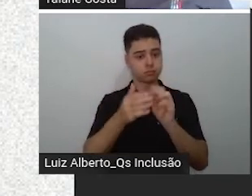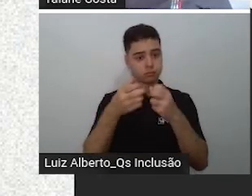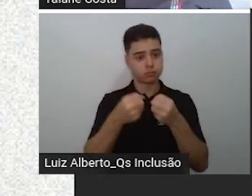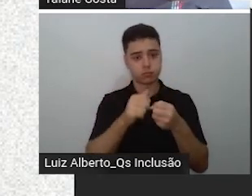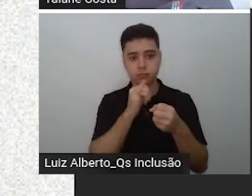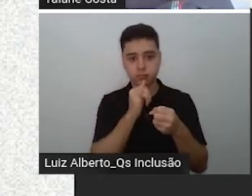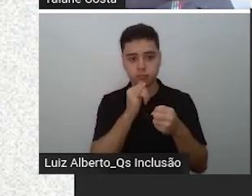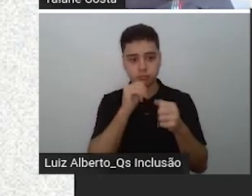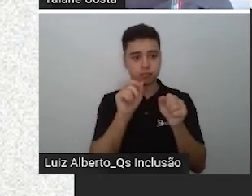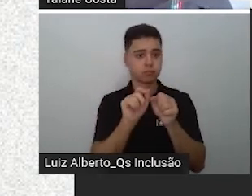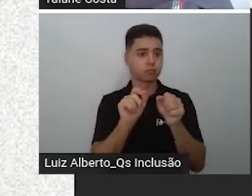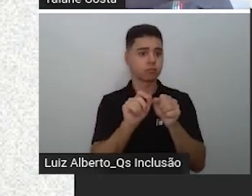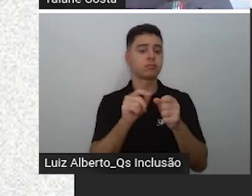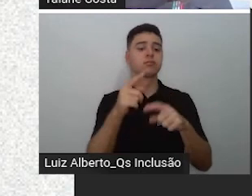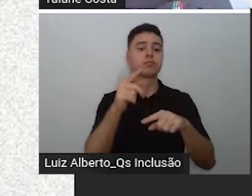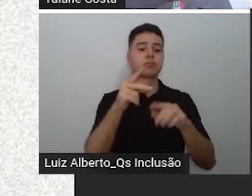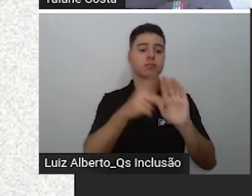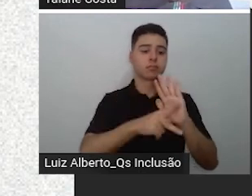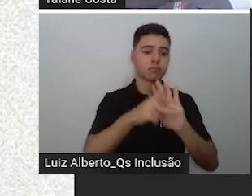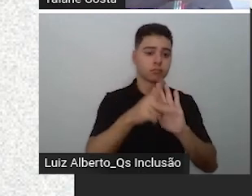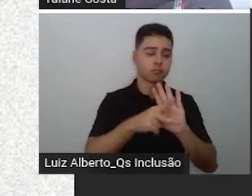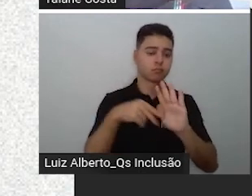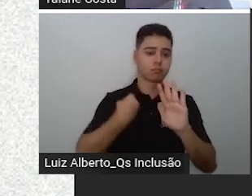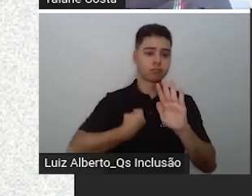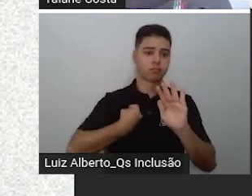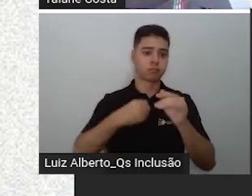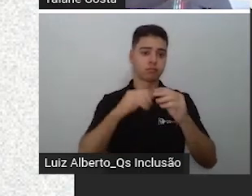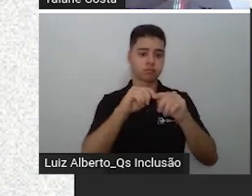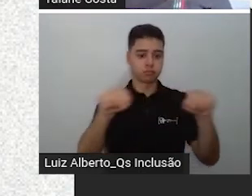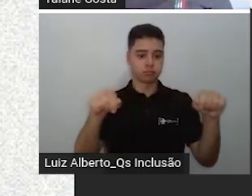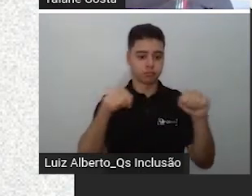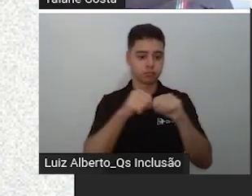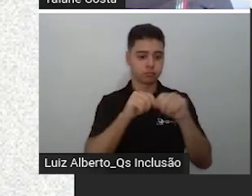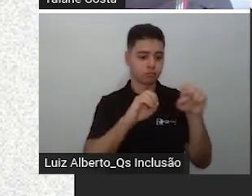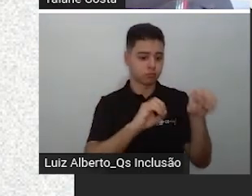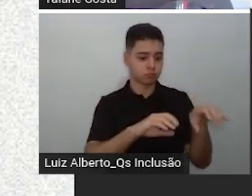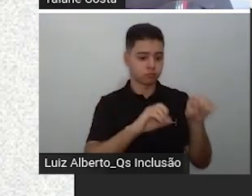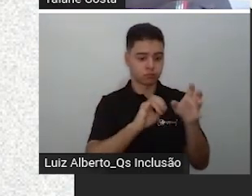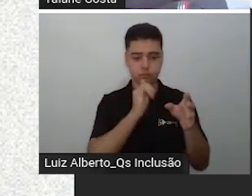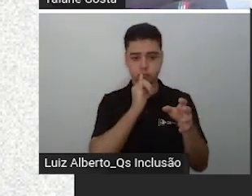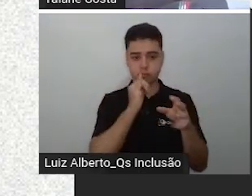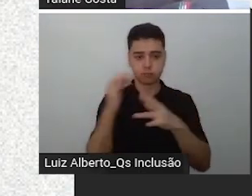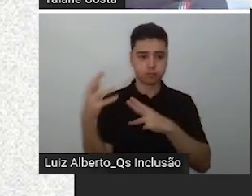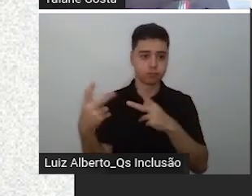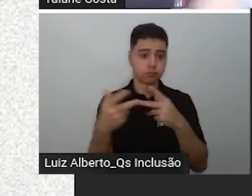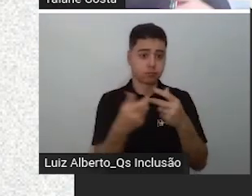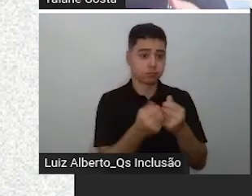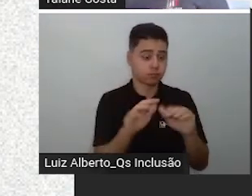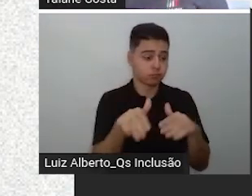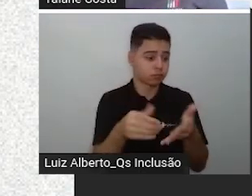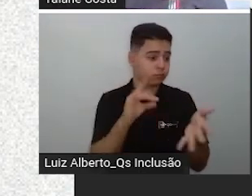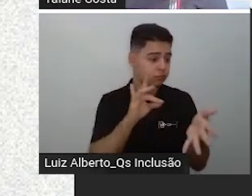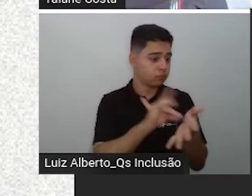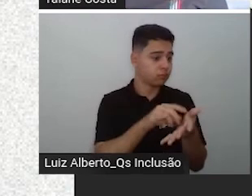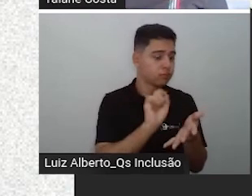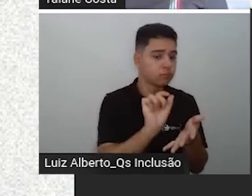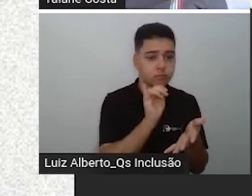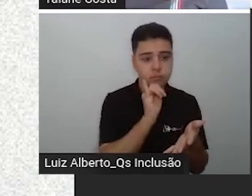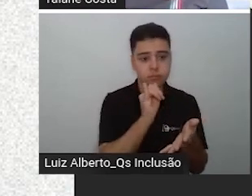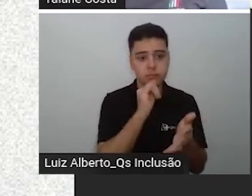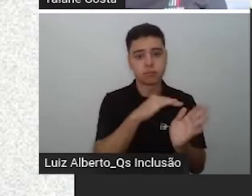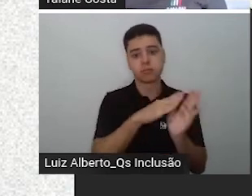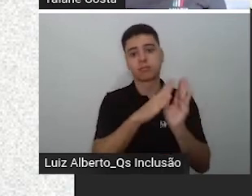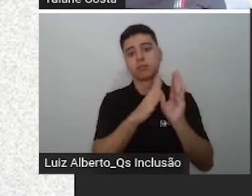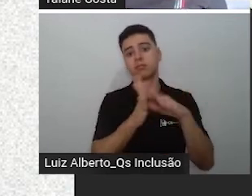para fazer projetos dentro de sala de aula, né? Para na verdade, que a sala de aula vá até o